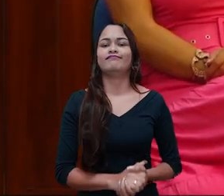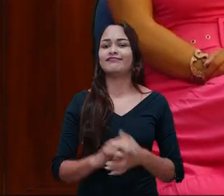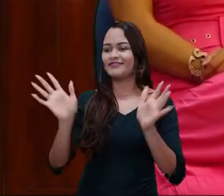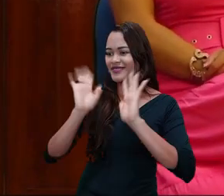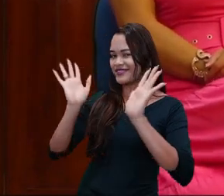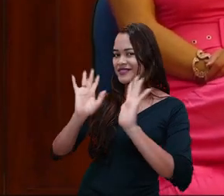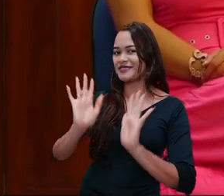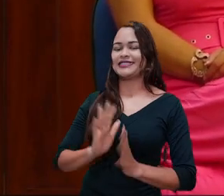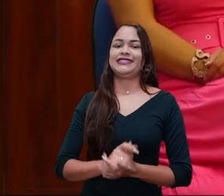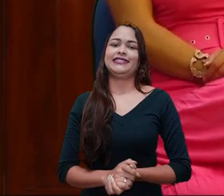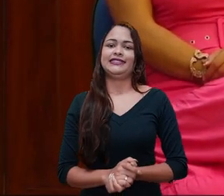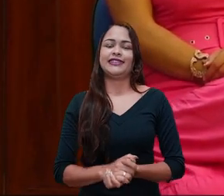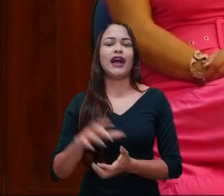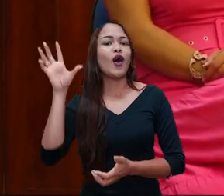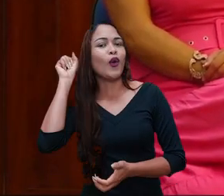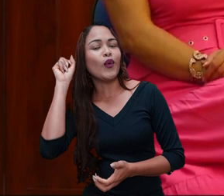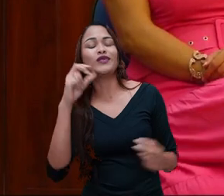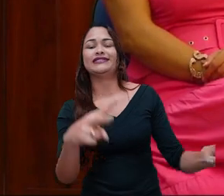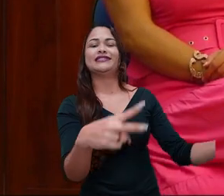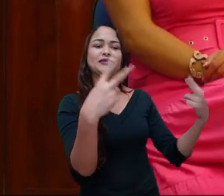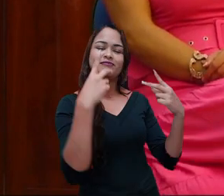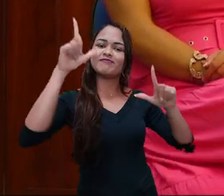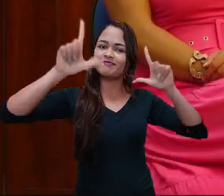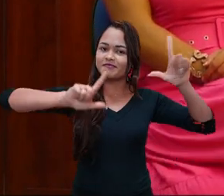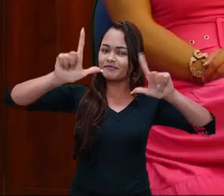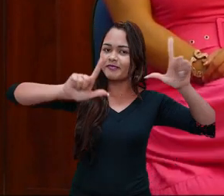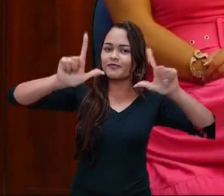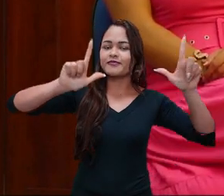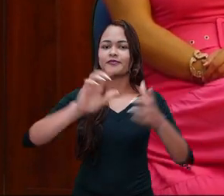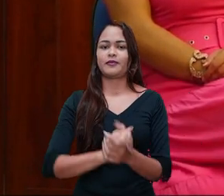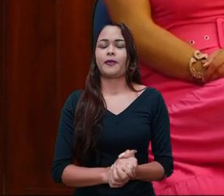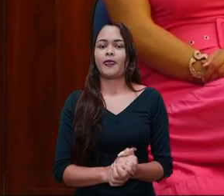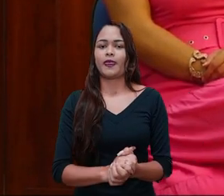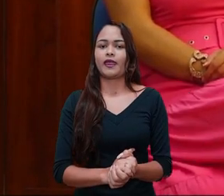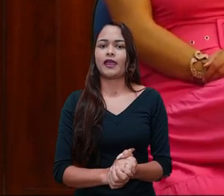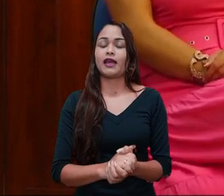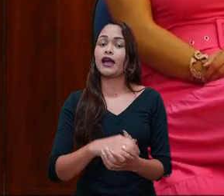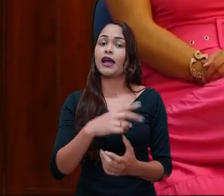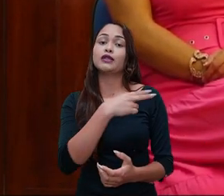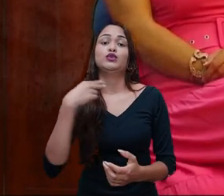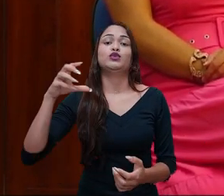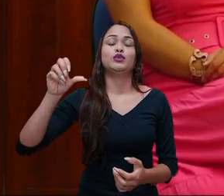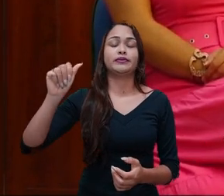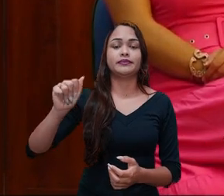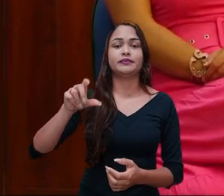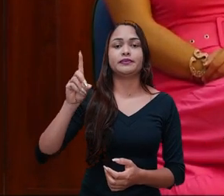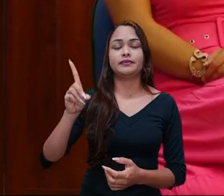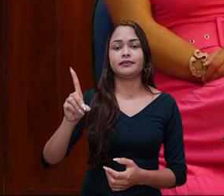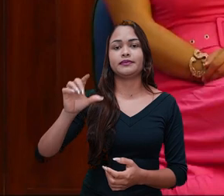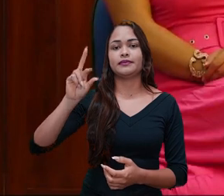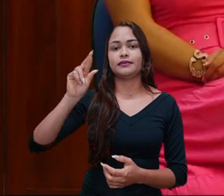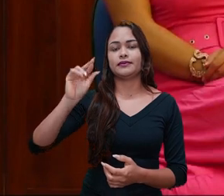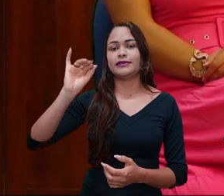todos, ouvintes, telespectadores. Eu sou Adriana Nazário. Tenho os